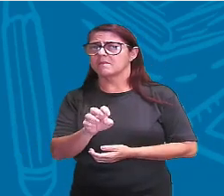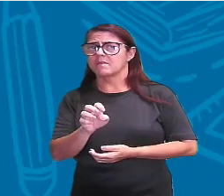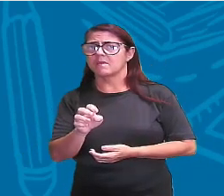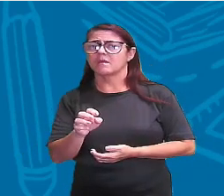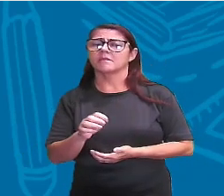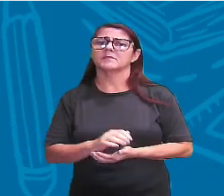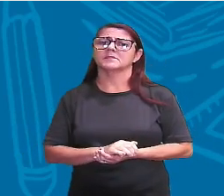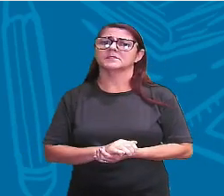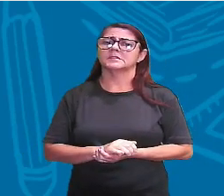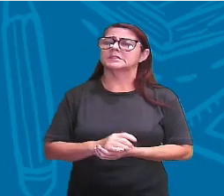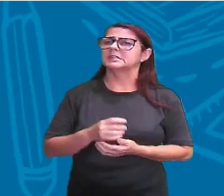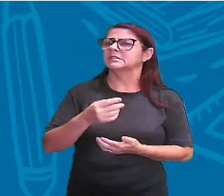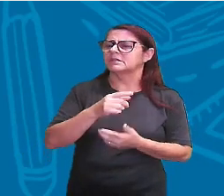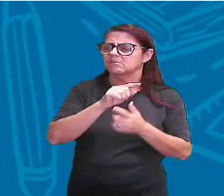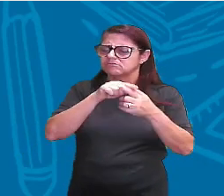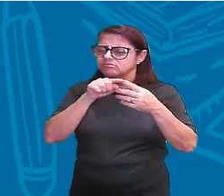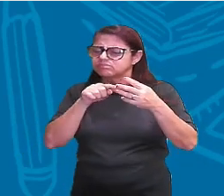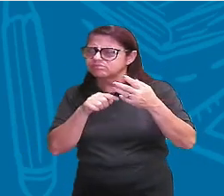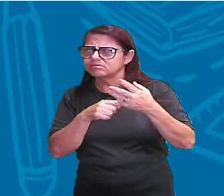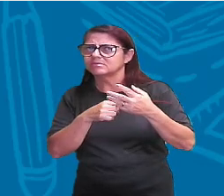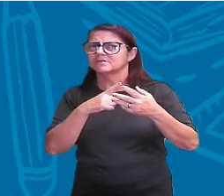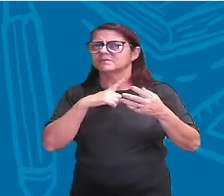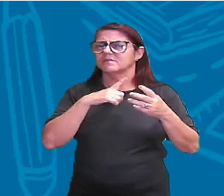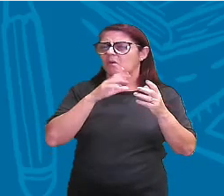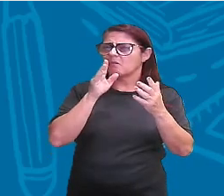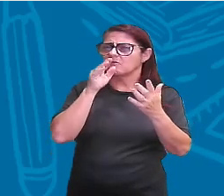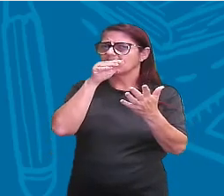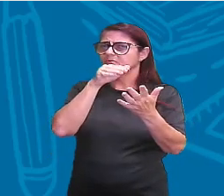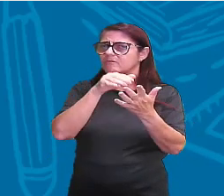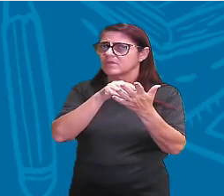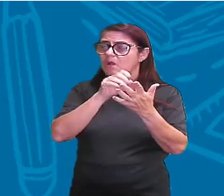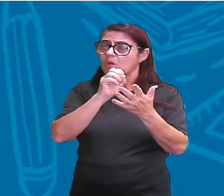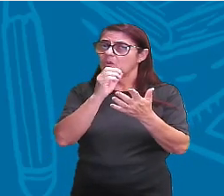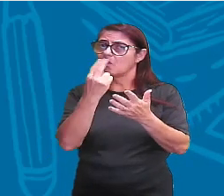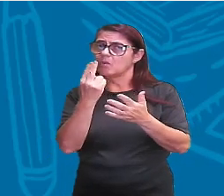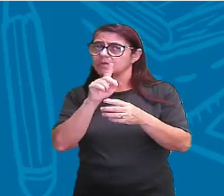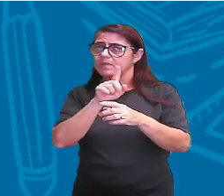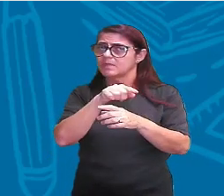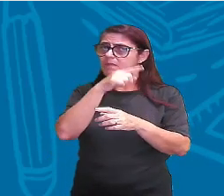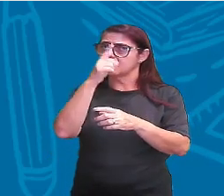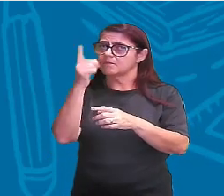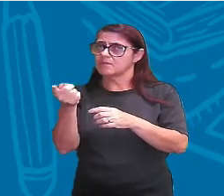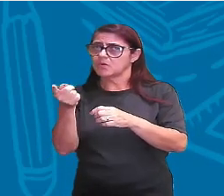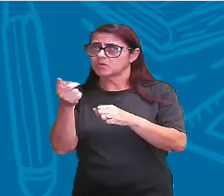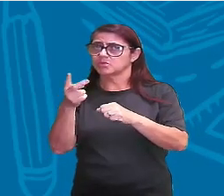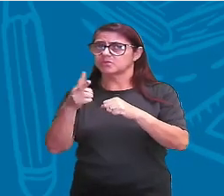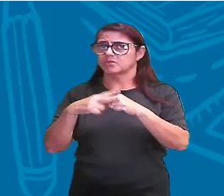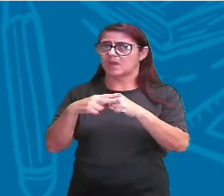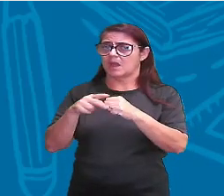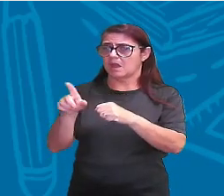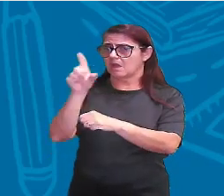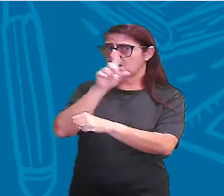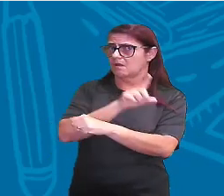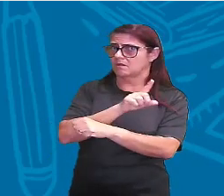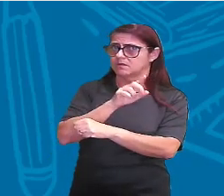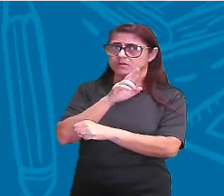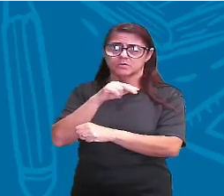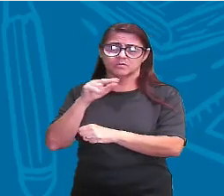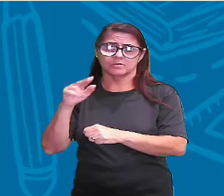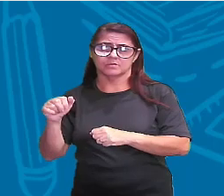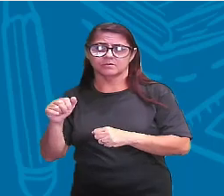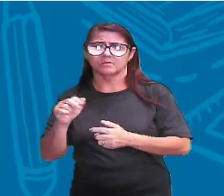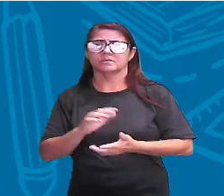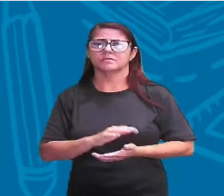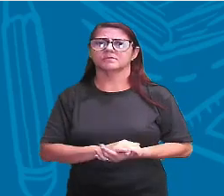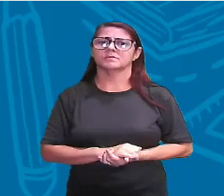final da frase, tá? Ou sempre após o verbo, nunca antes.